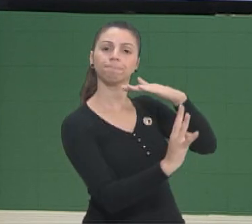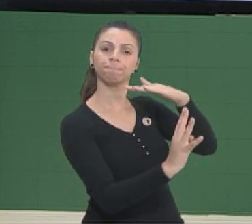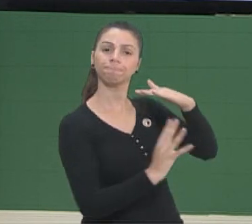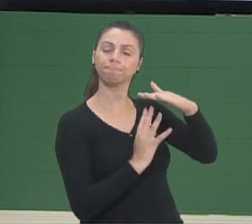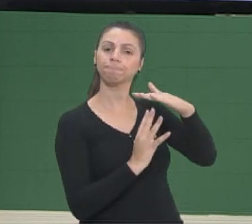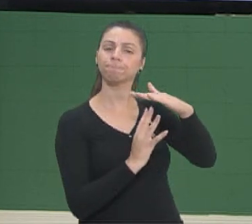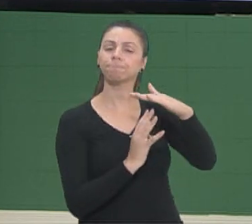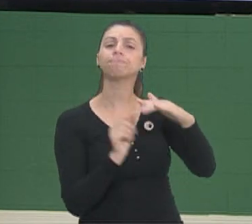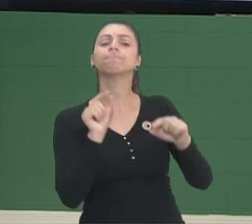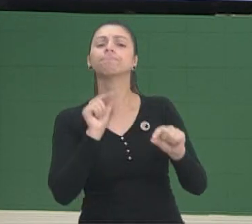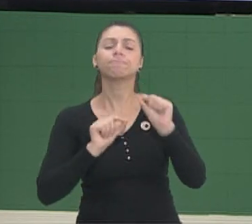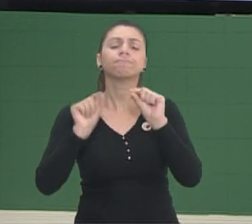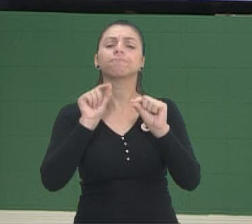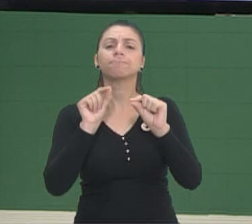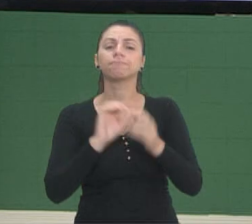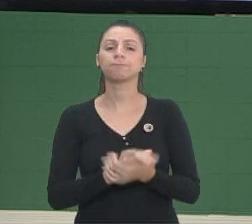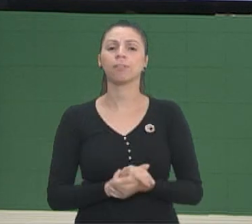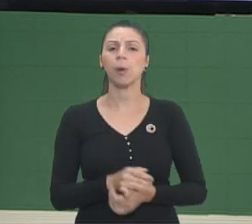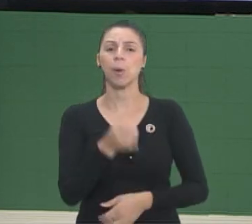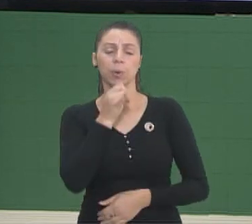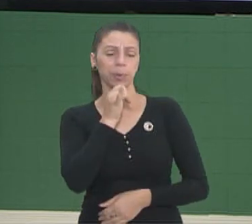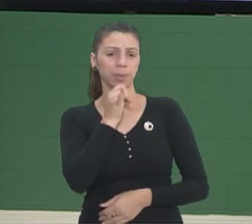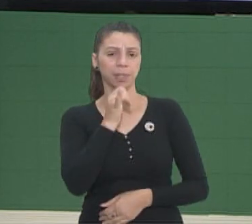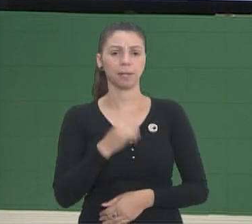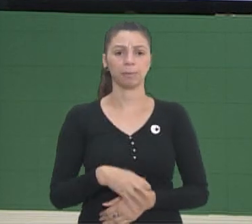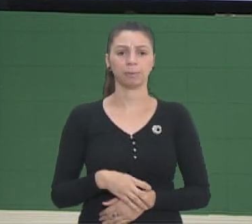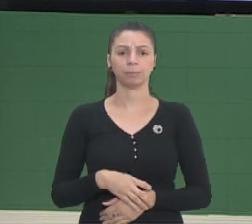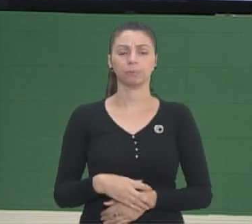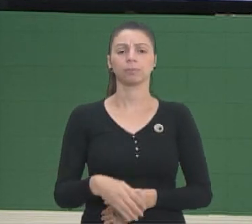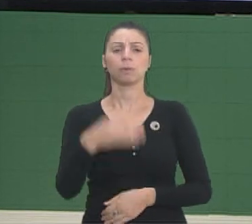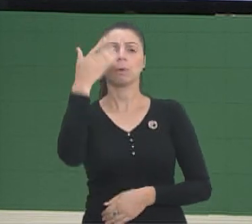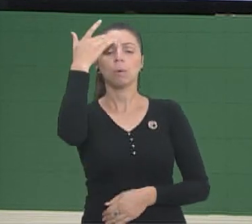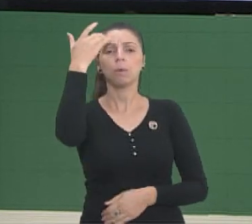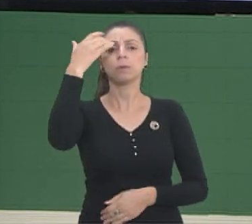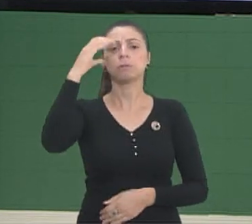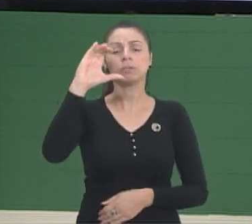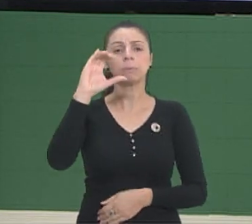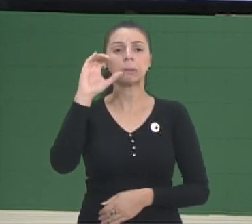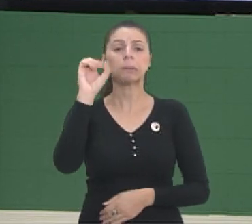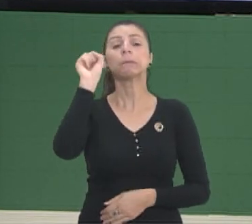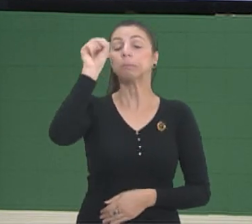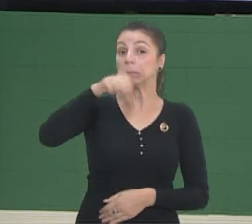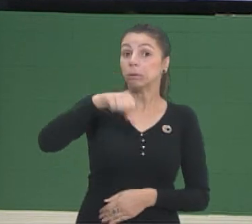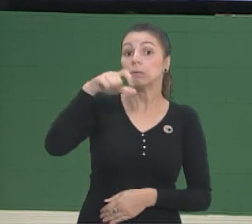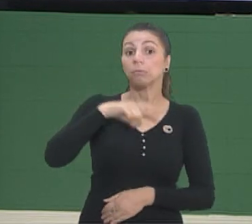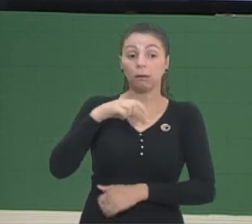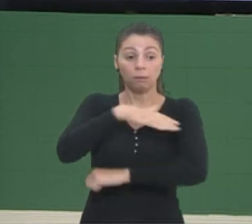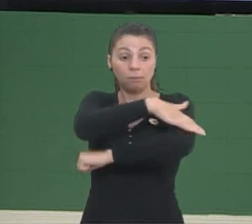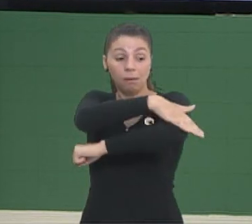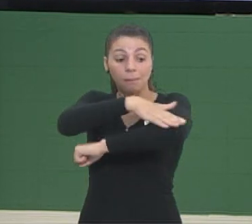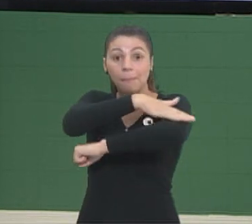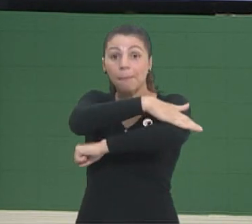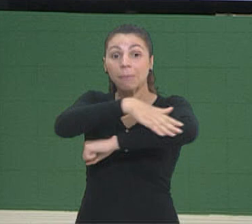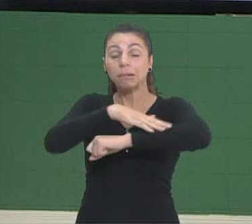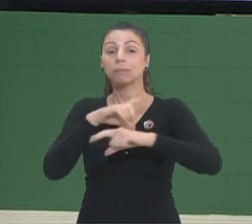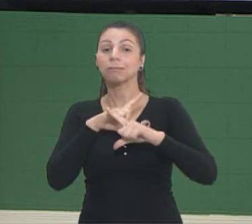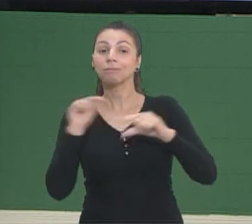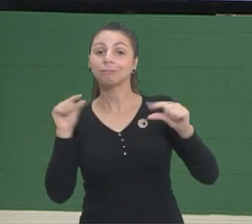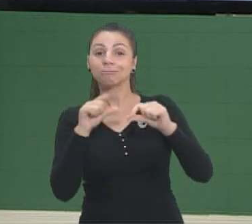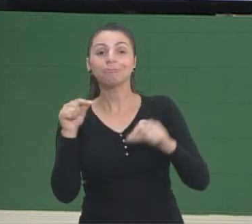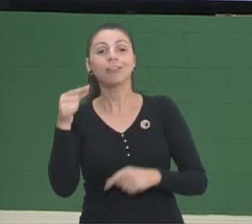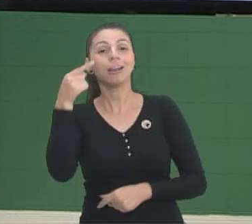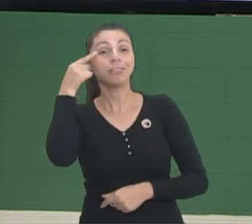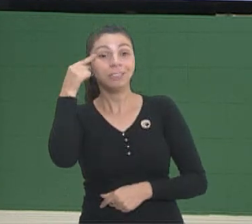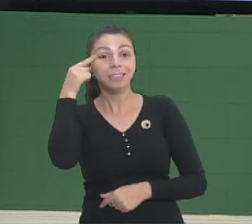como exemplo, aqui em Curitiba, sim, a Praça do Japão, que faz a referência à